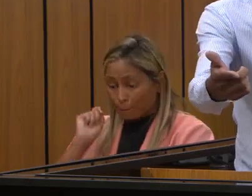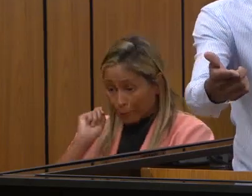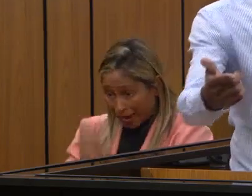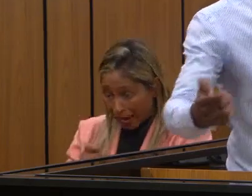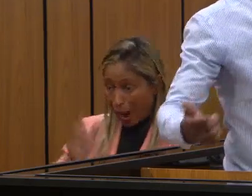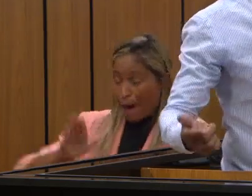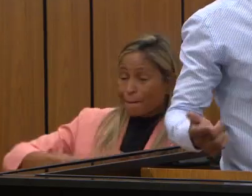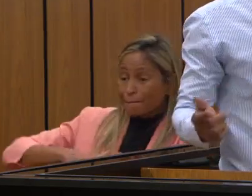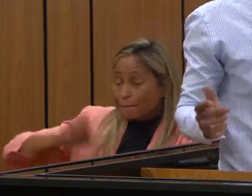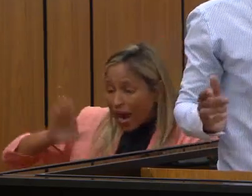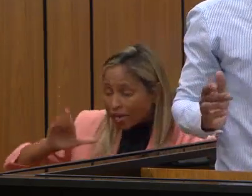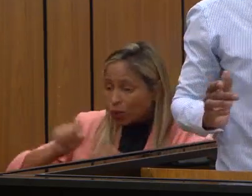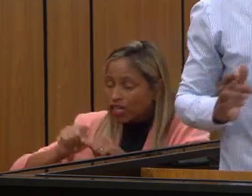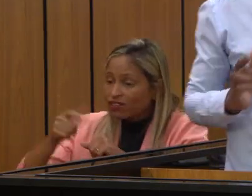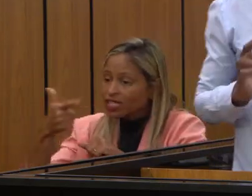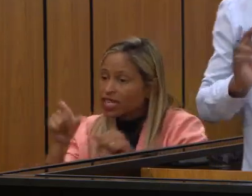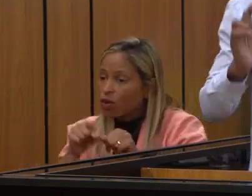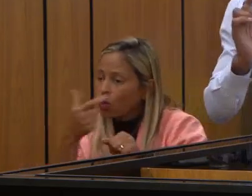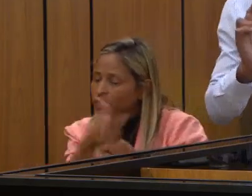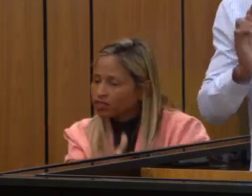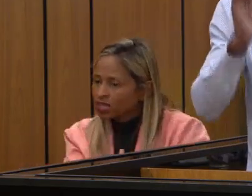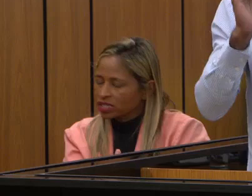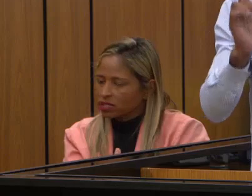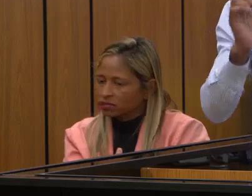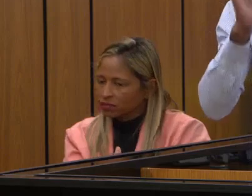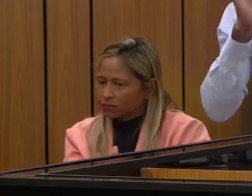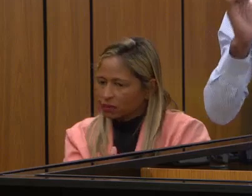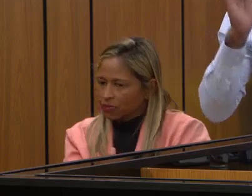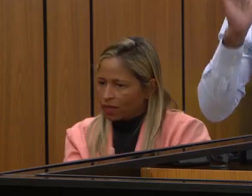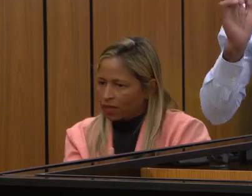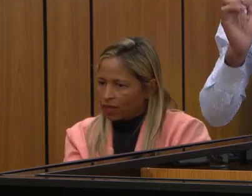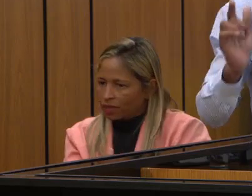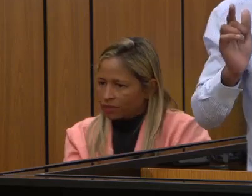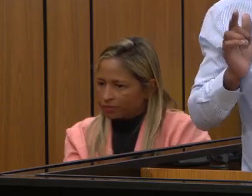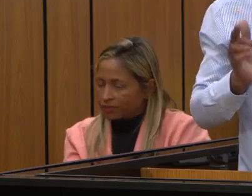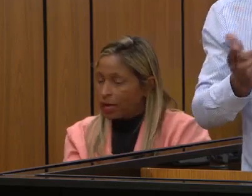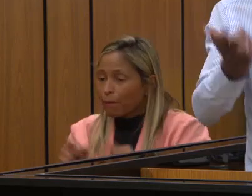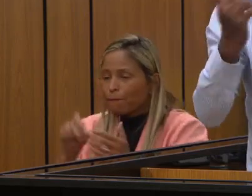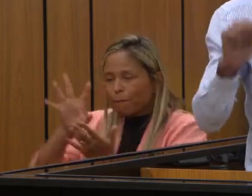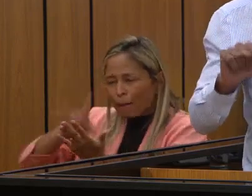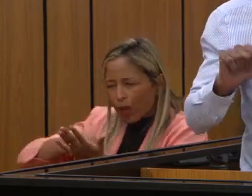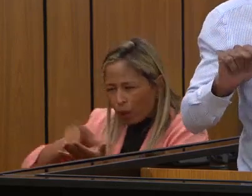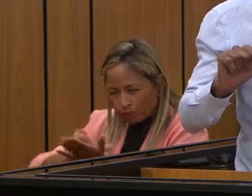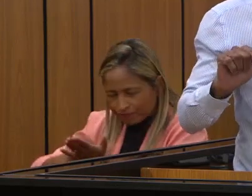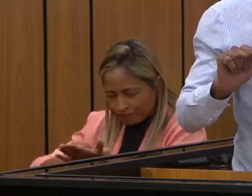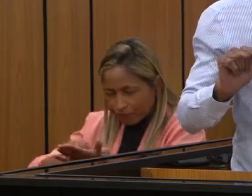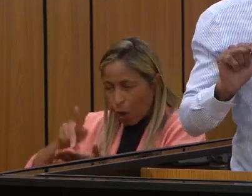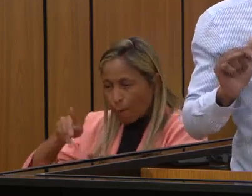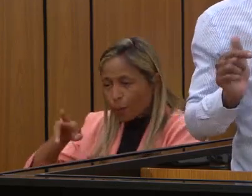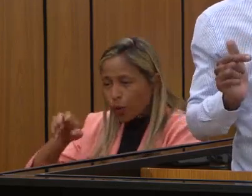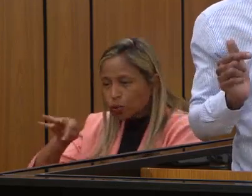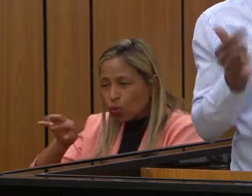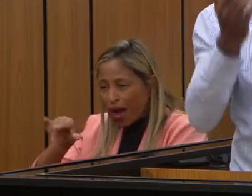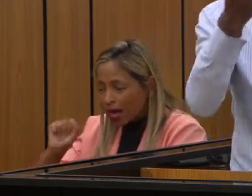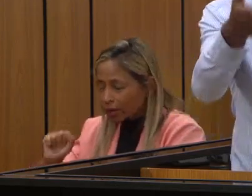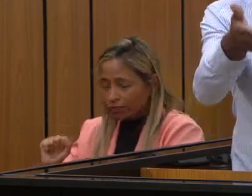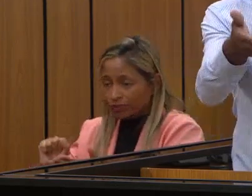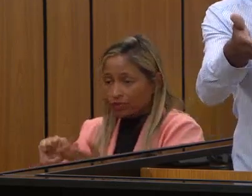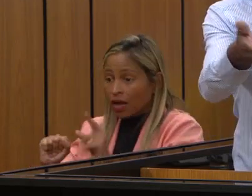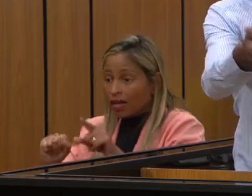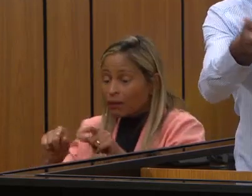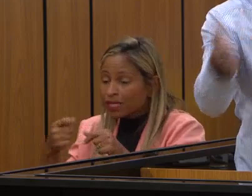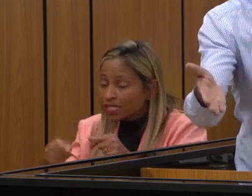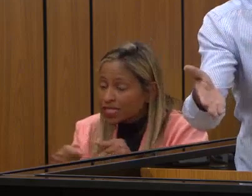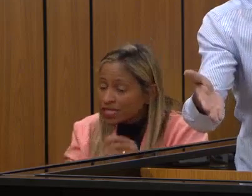mais porque eu teria que refazer então não há de se falar em prontuário na medida que os